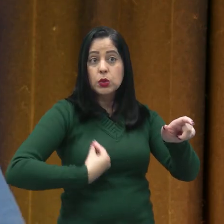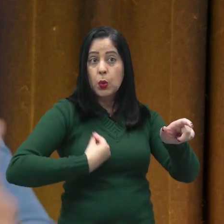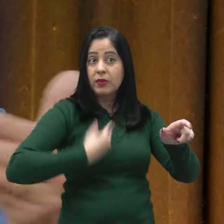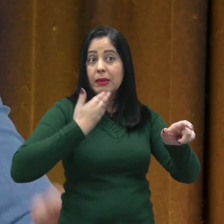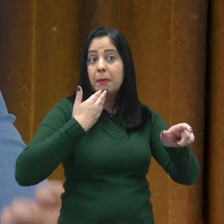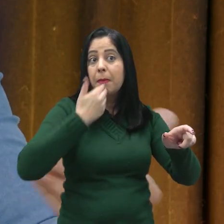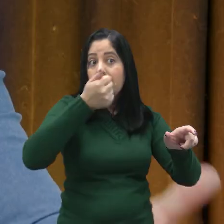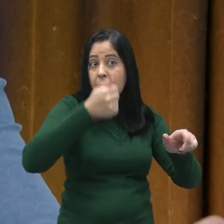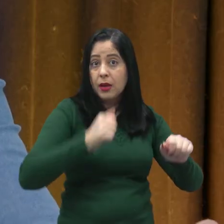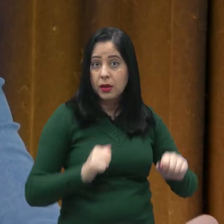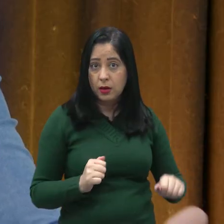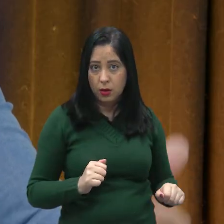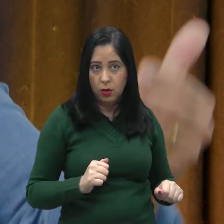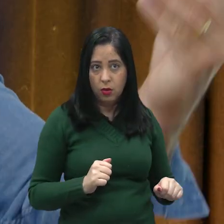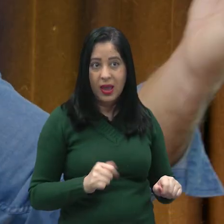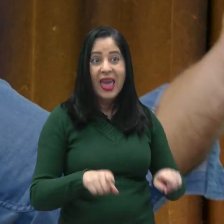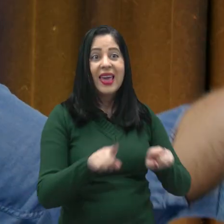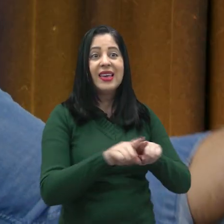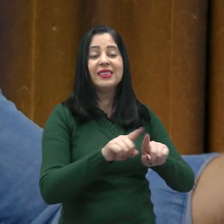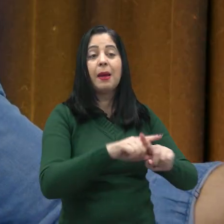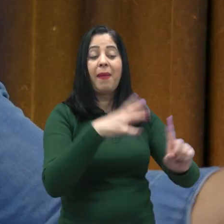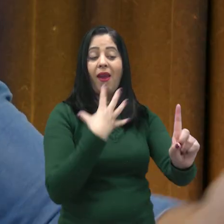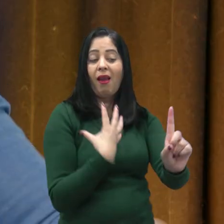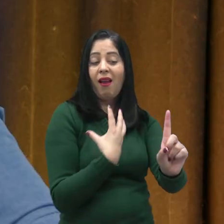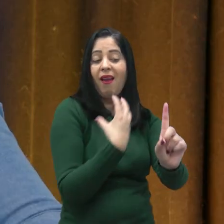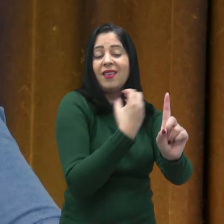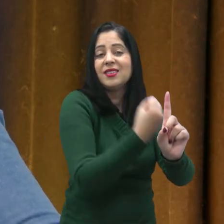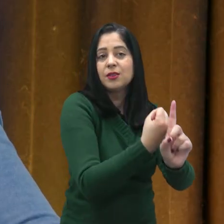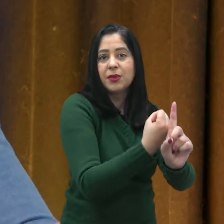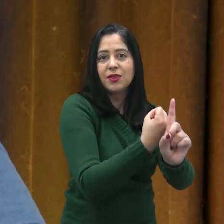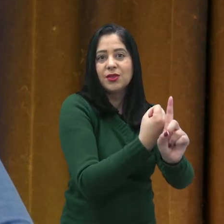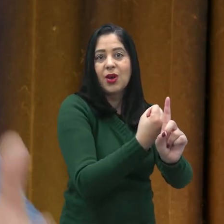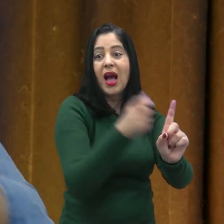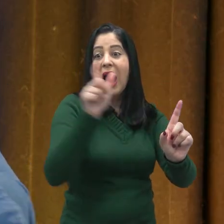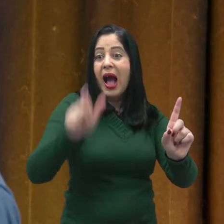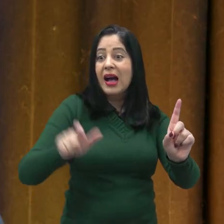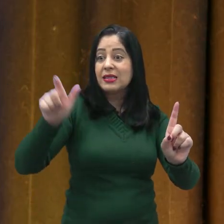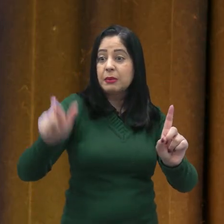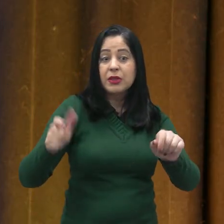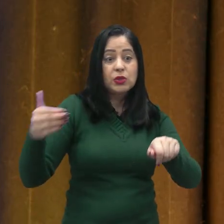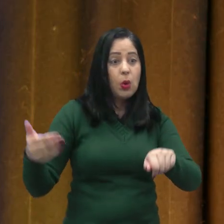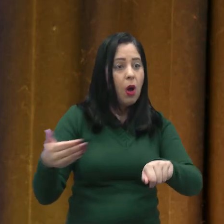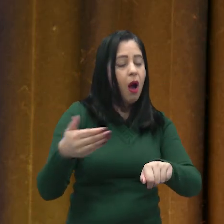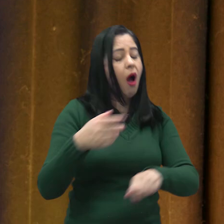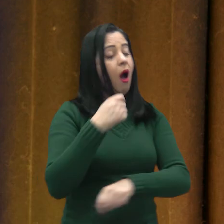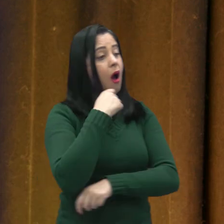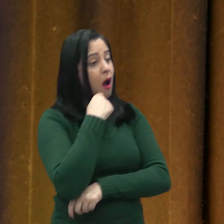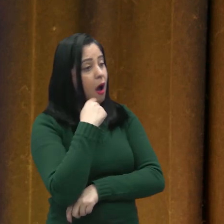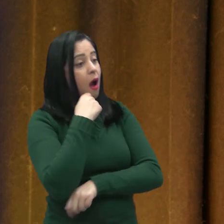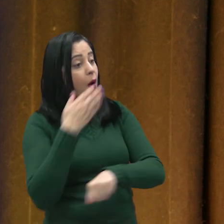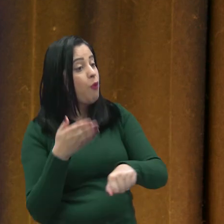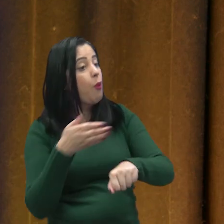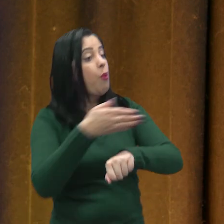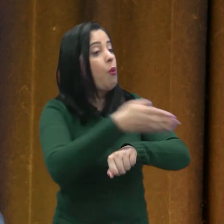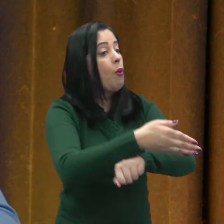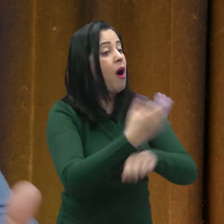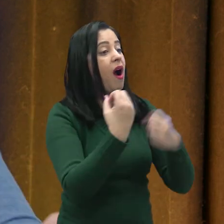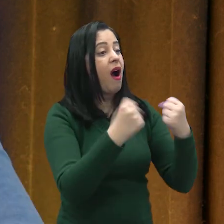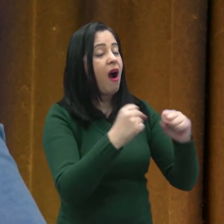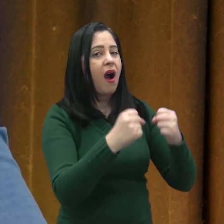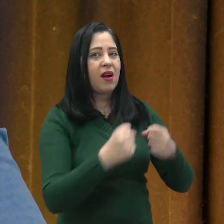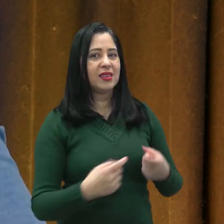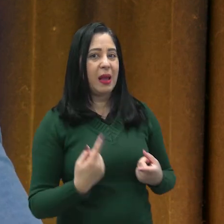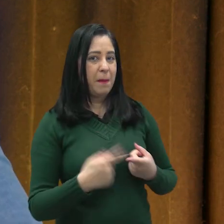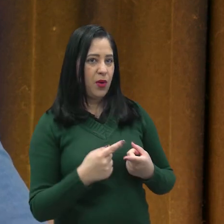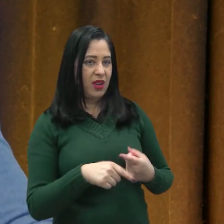vida e influenciou e inspirou várias pessoas a praticar atividade física, né? Porque muitas